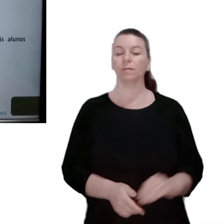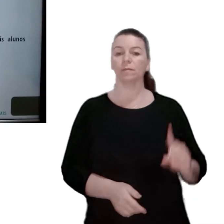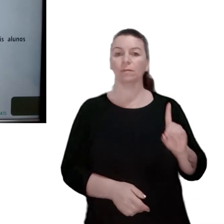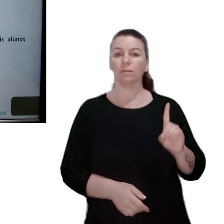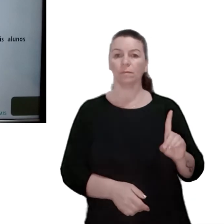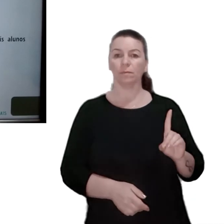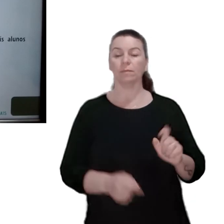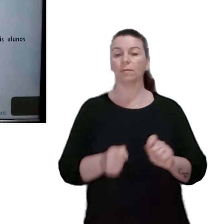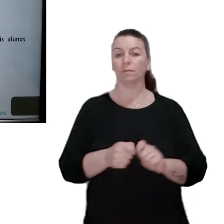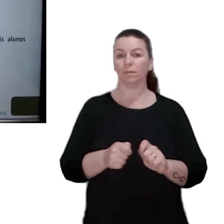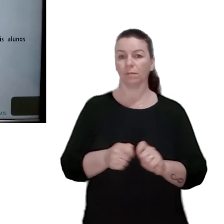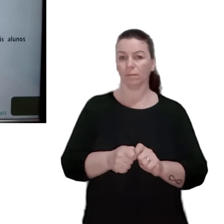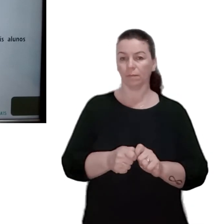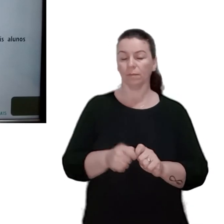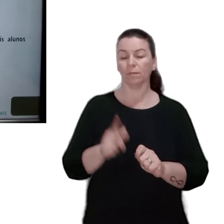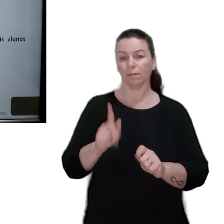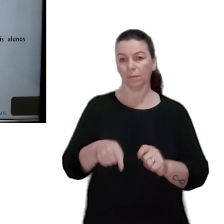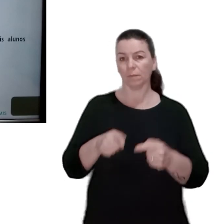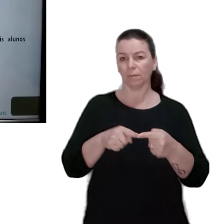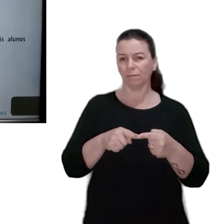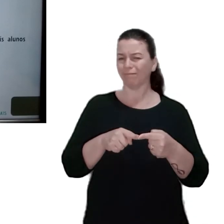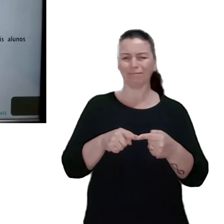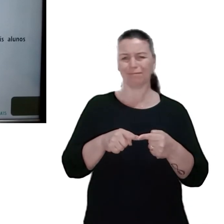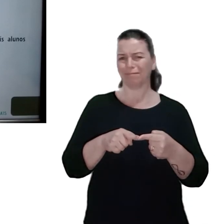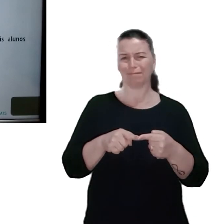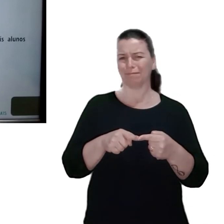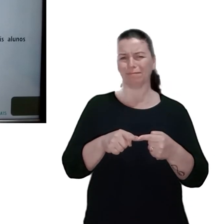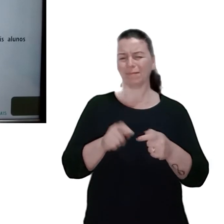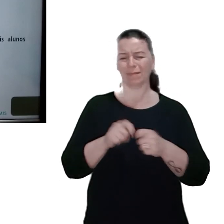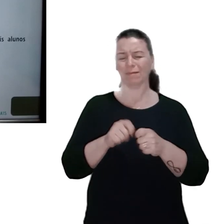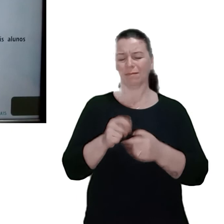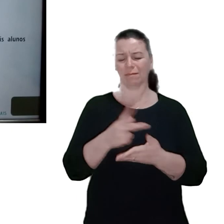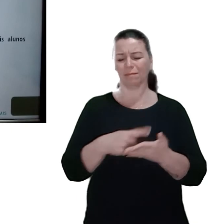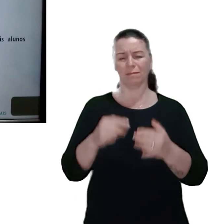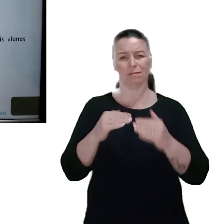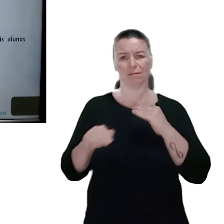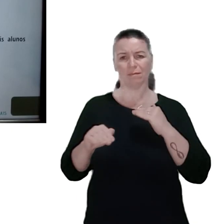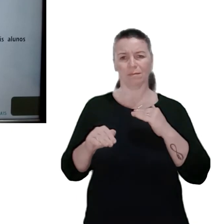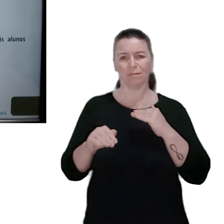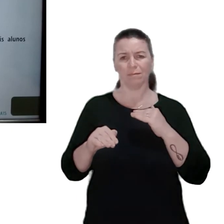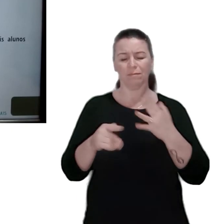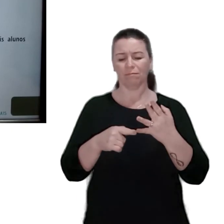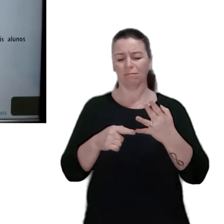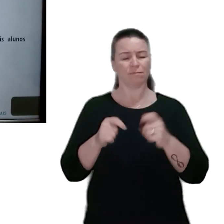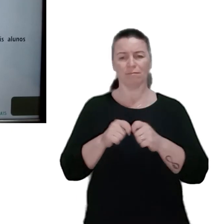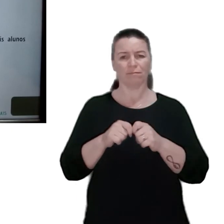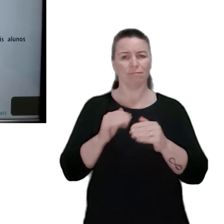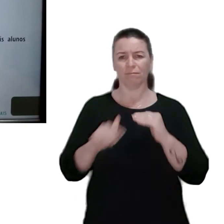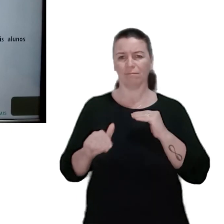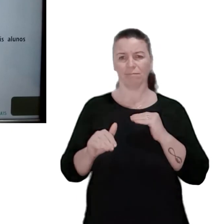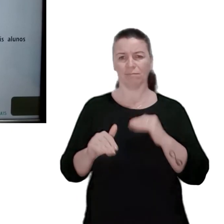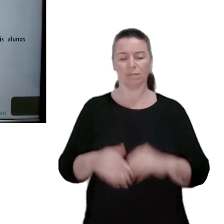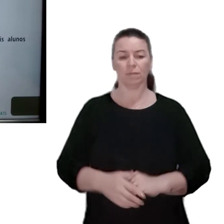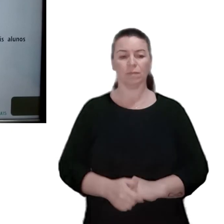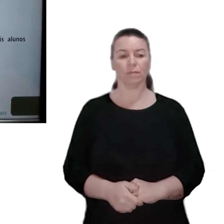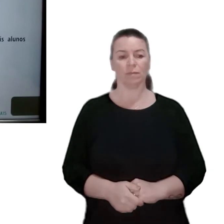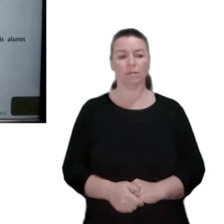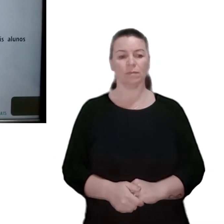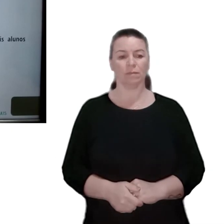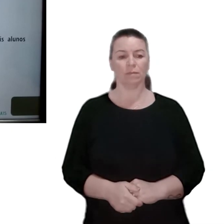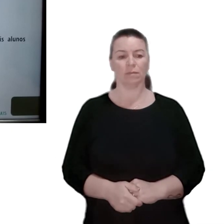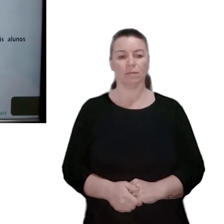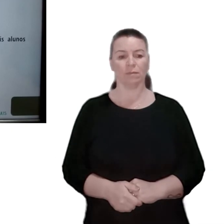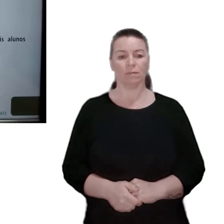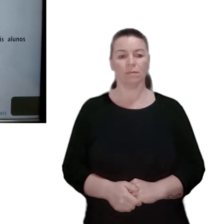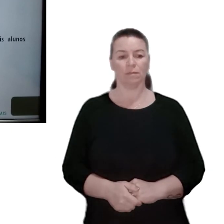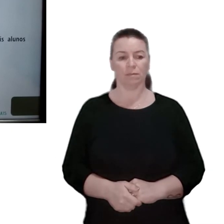D, quem fez a caricatura foi Ana. Não, Ana não fez a caricatura. Ou Daniela, Daniela também não fez a caricatura.